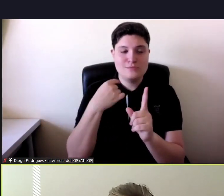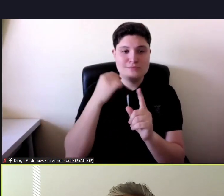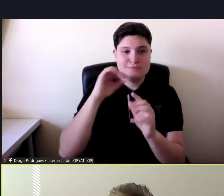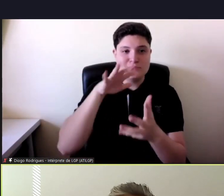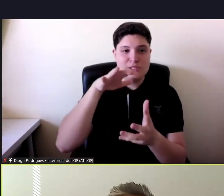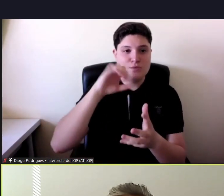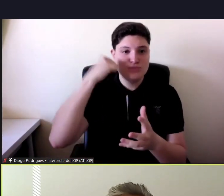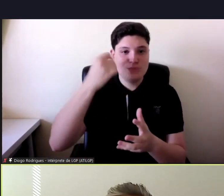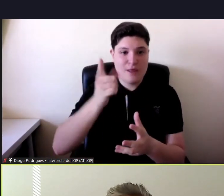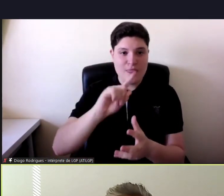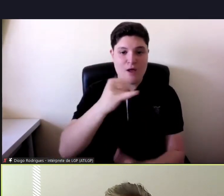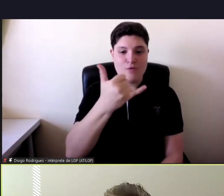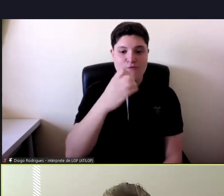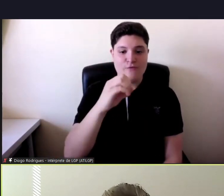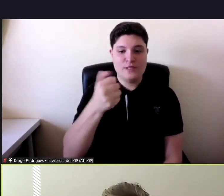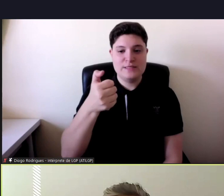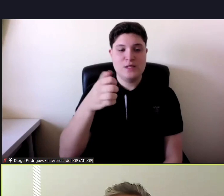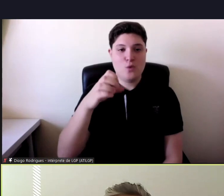2050, por isso em